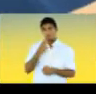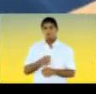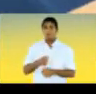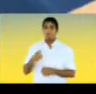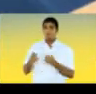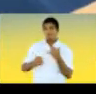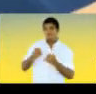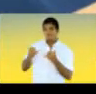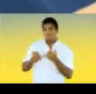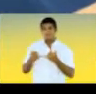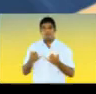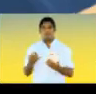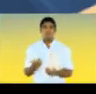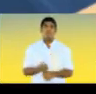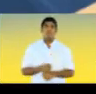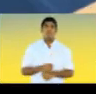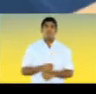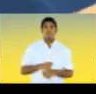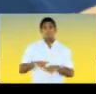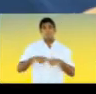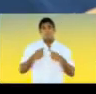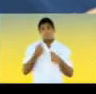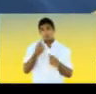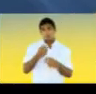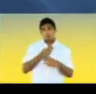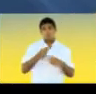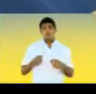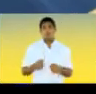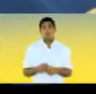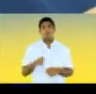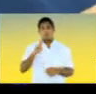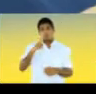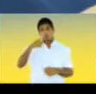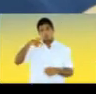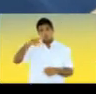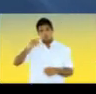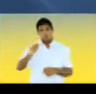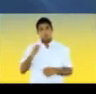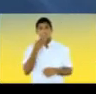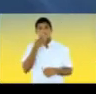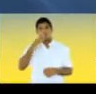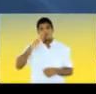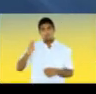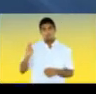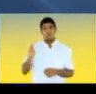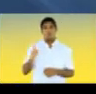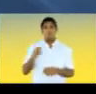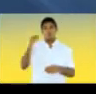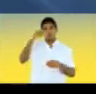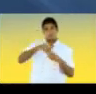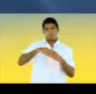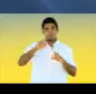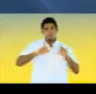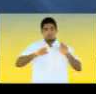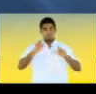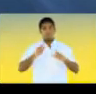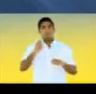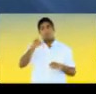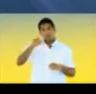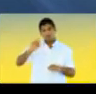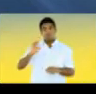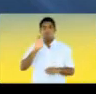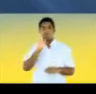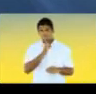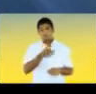grupo vermelho para querer falar de saúde em Vitória? É brincadeira, não é? E só mais uma coisinha. A UPA que eles